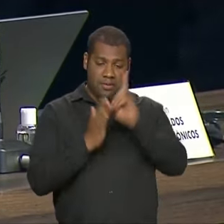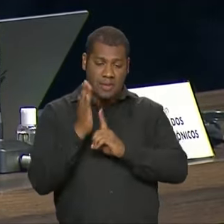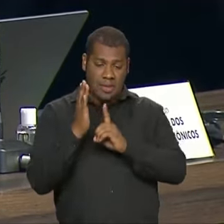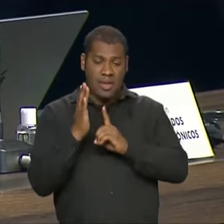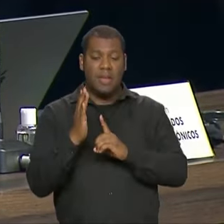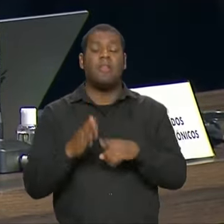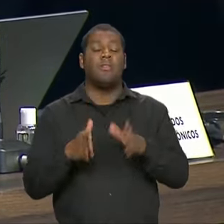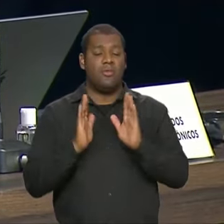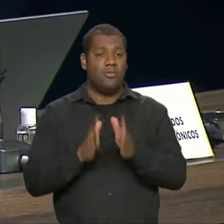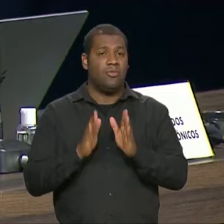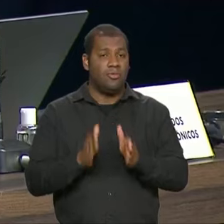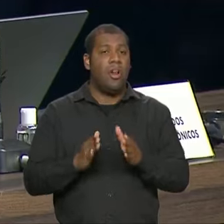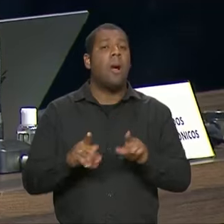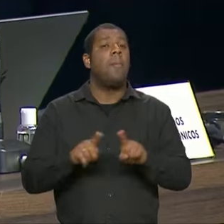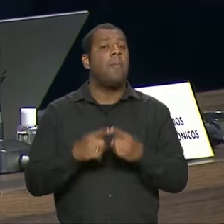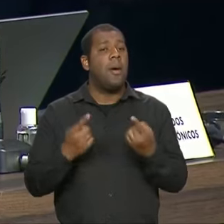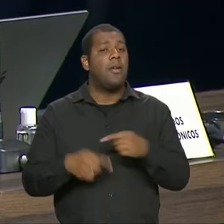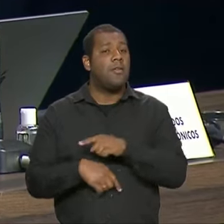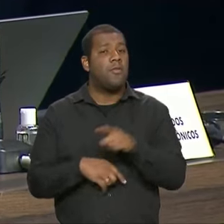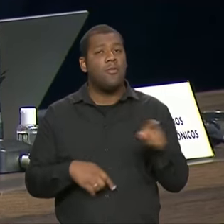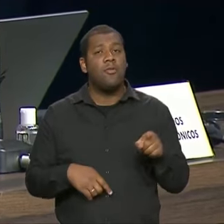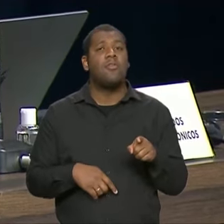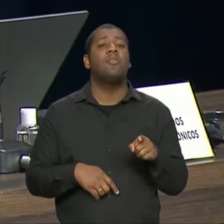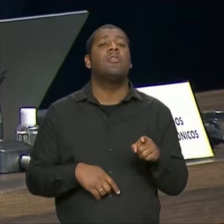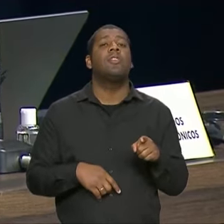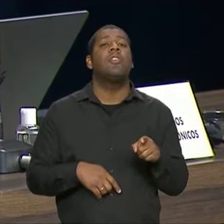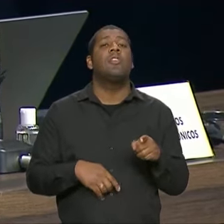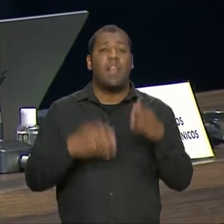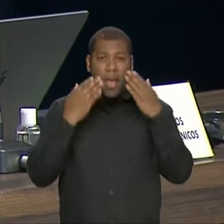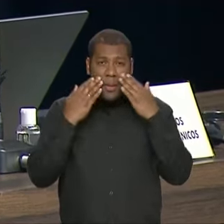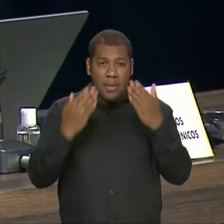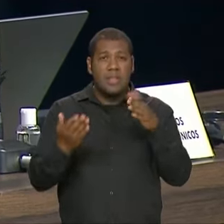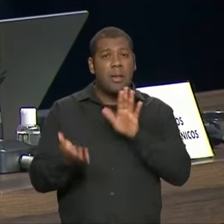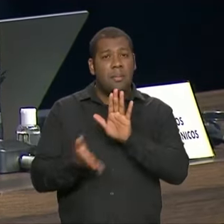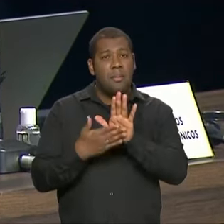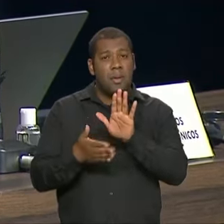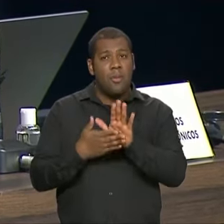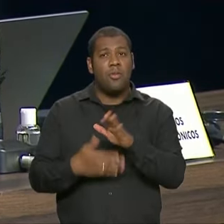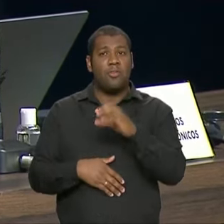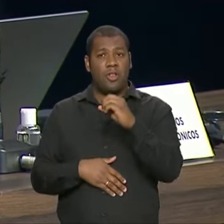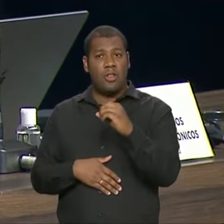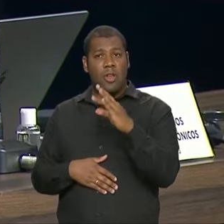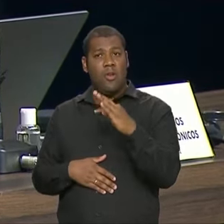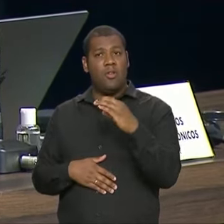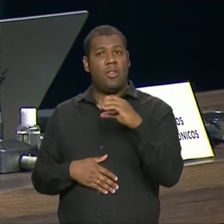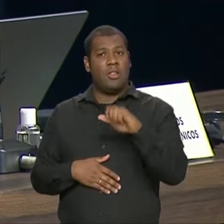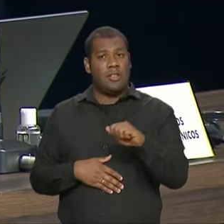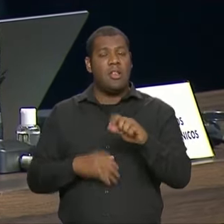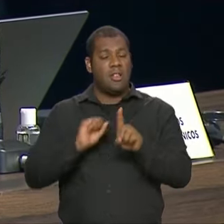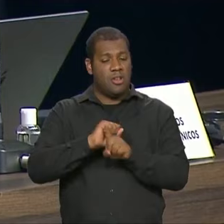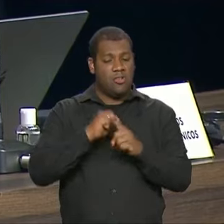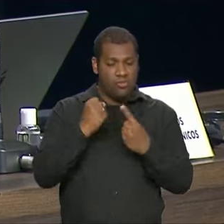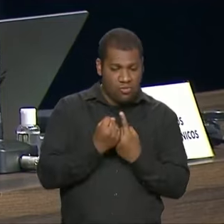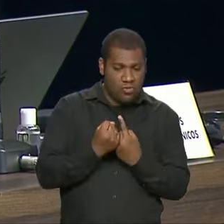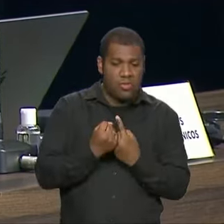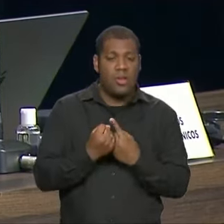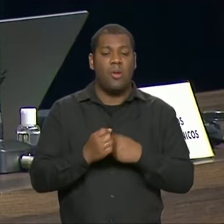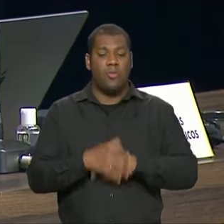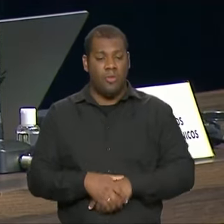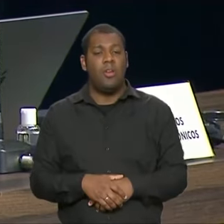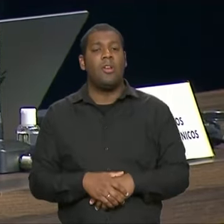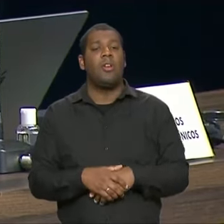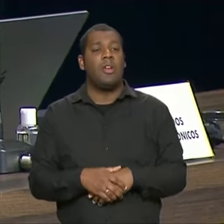mudar uma coisa fundamental. Nós temos uma proposta de criar uma OTCA social, um mecanismo permanente